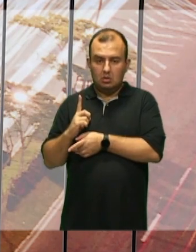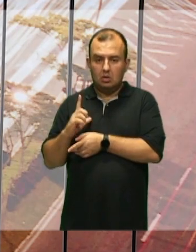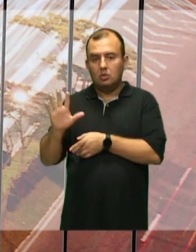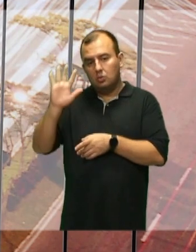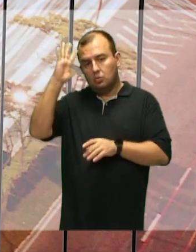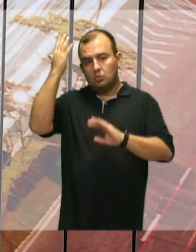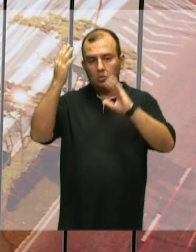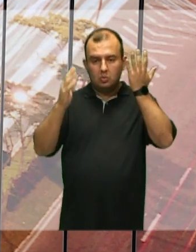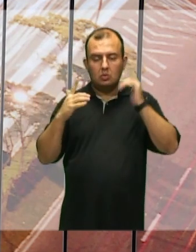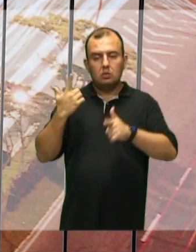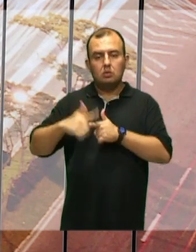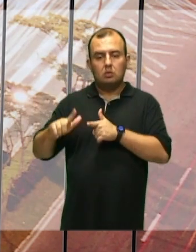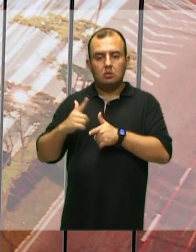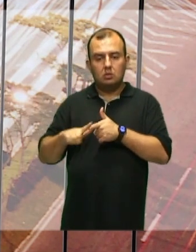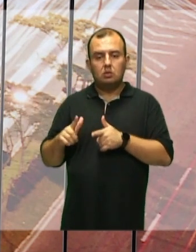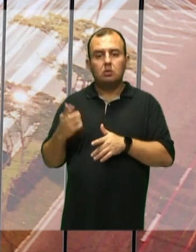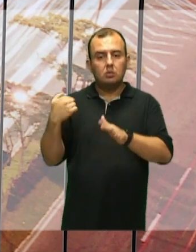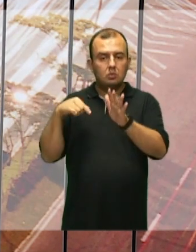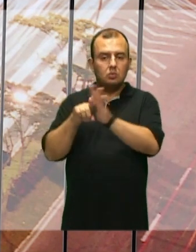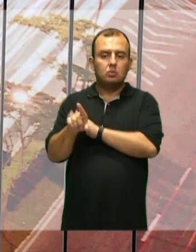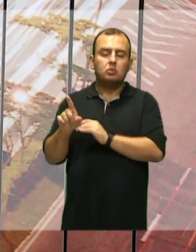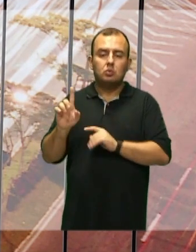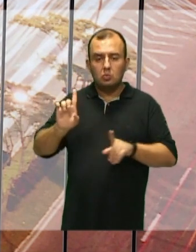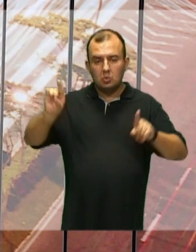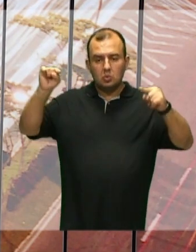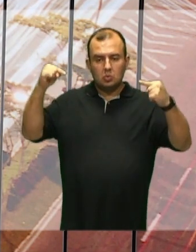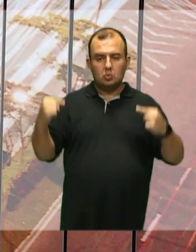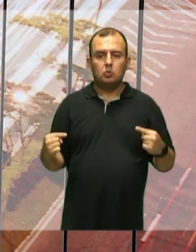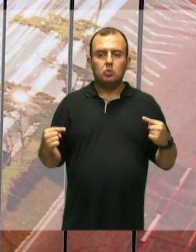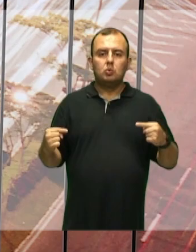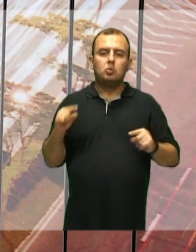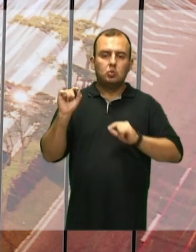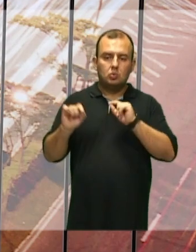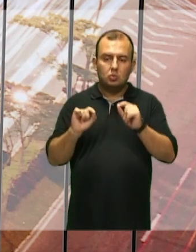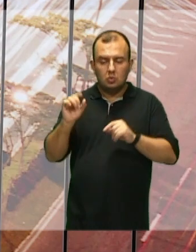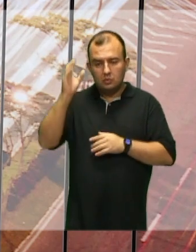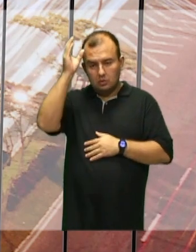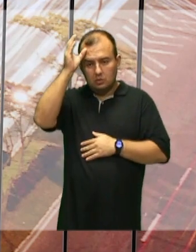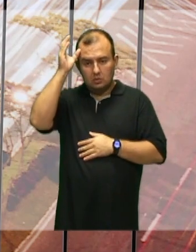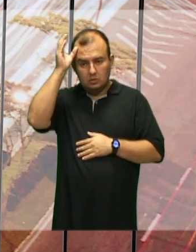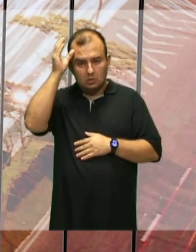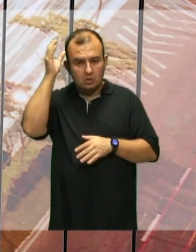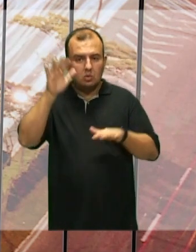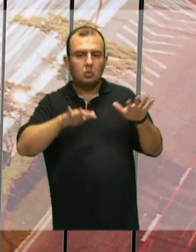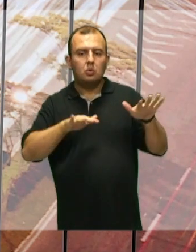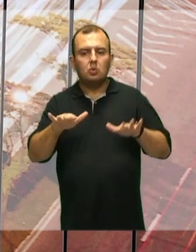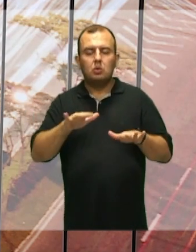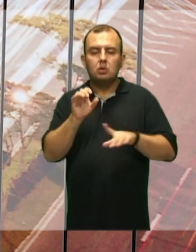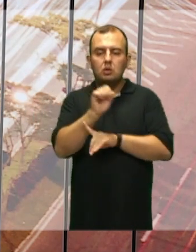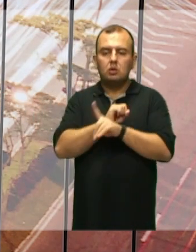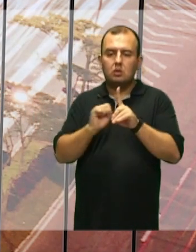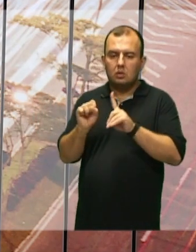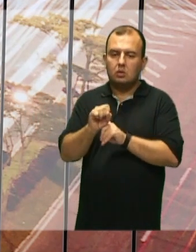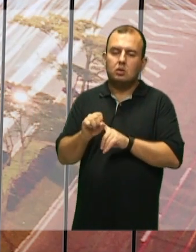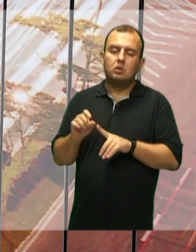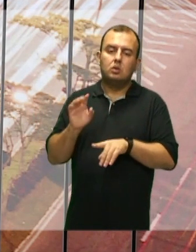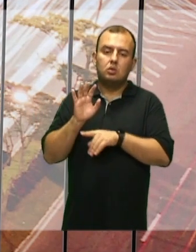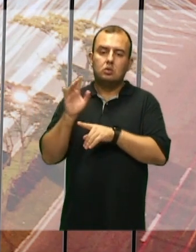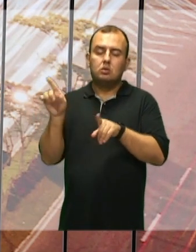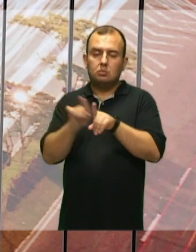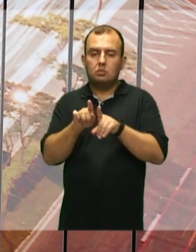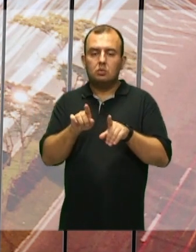soluções para esse problema eu pergunto um dos Desafios vai ser conscientizar e mobilizar a sociedade os agentes